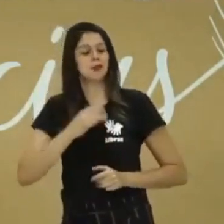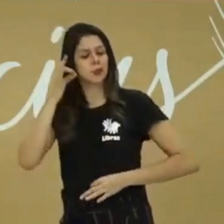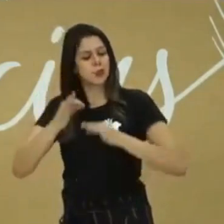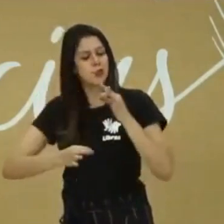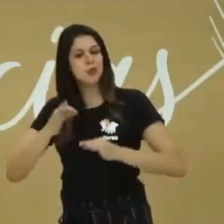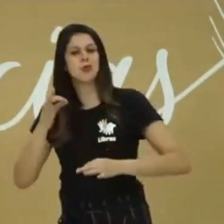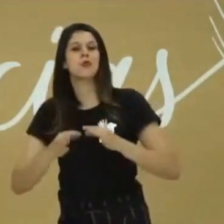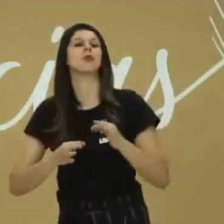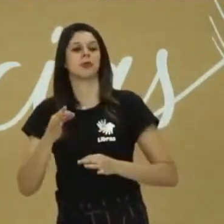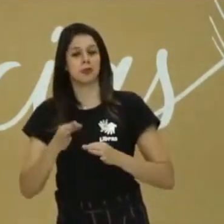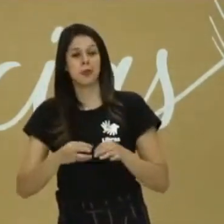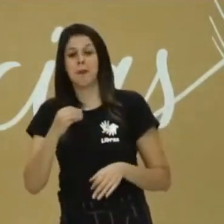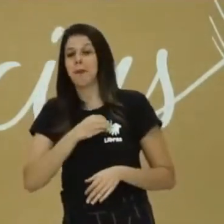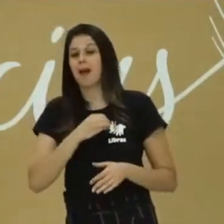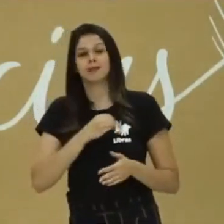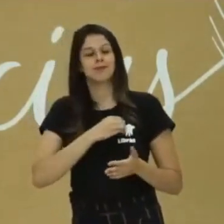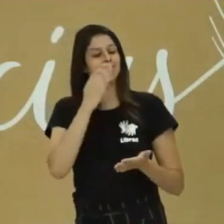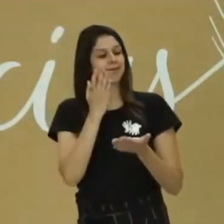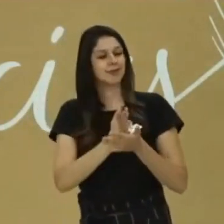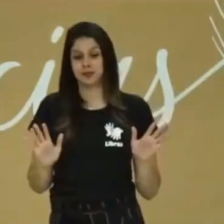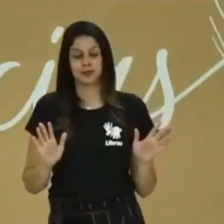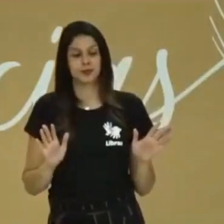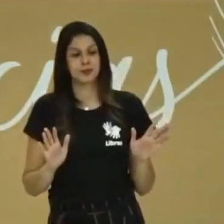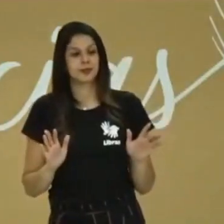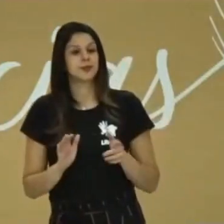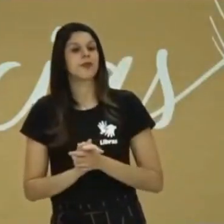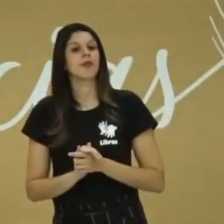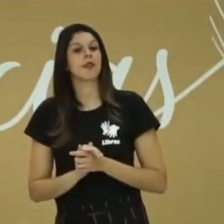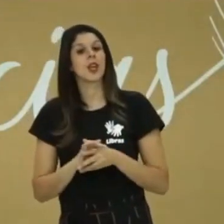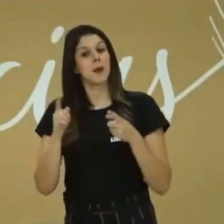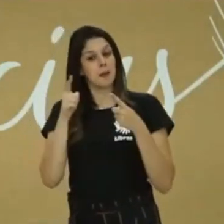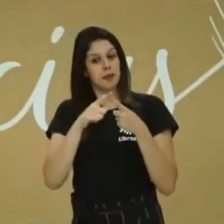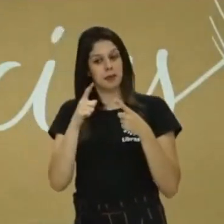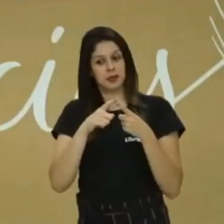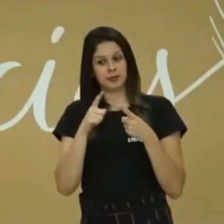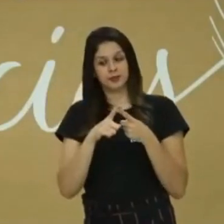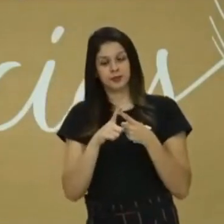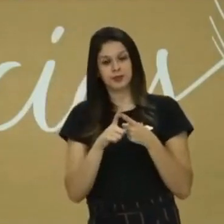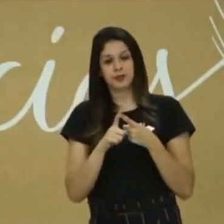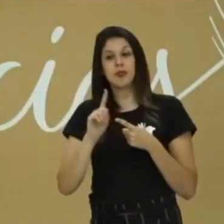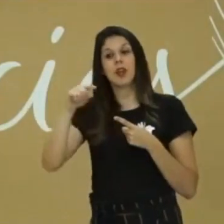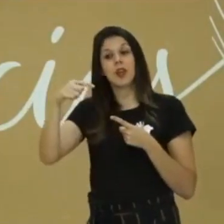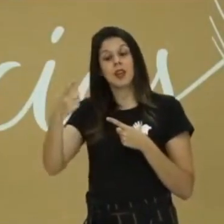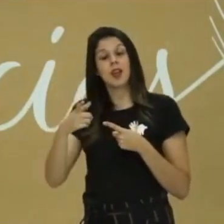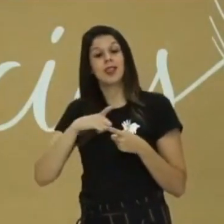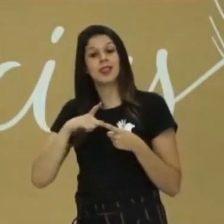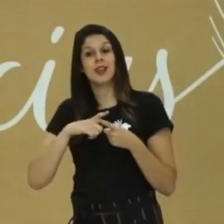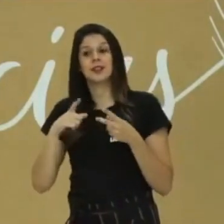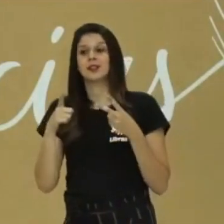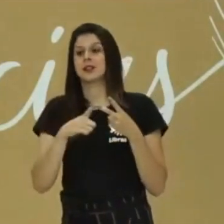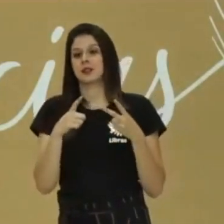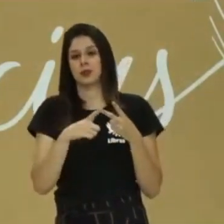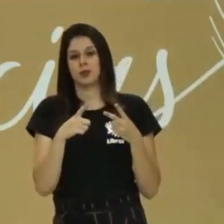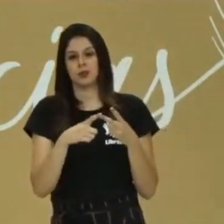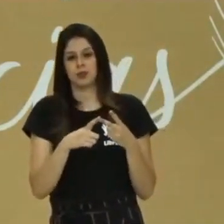justificados dos nossos pecados das nossas transgressões e essa foi a primeira vinda haverá uma próxima